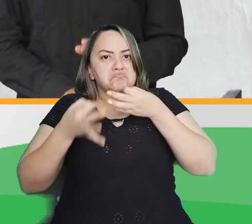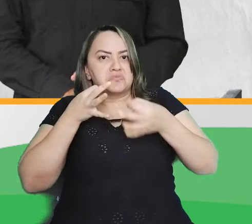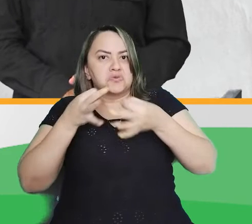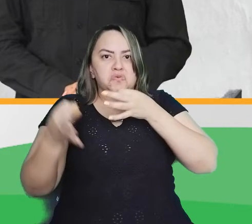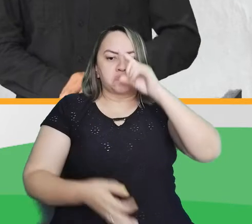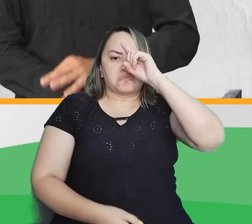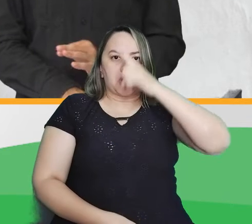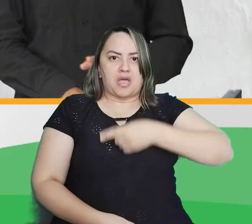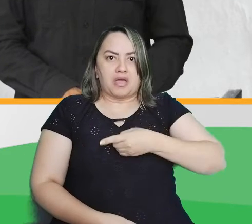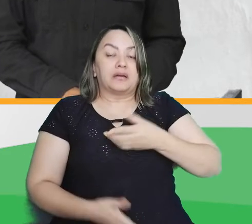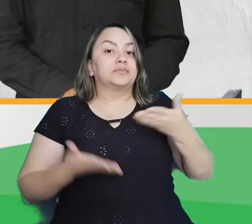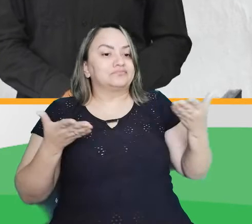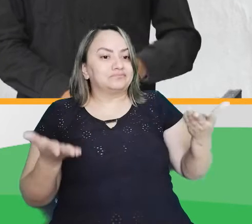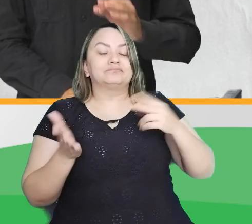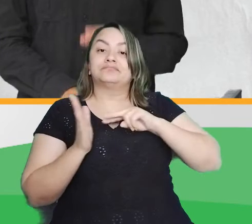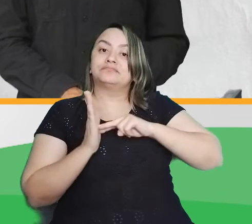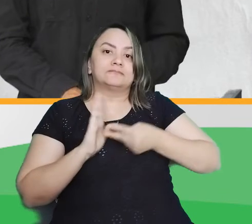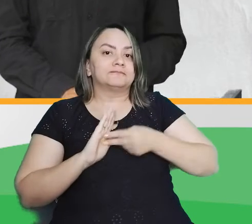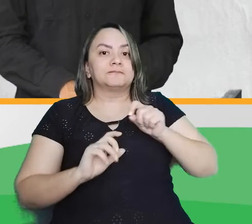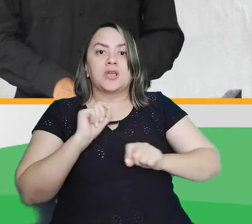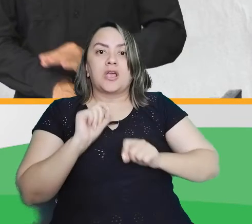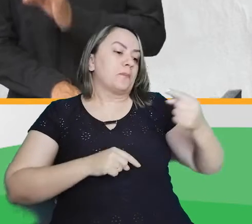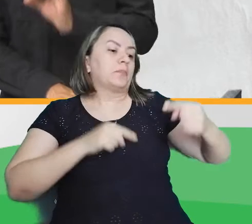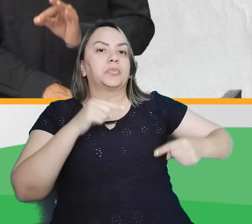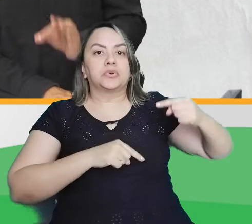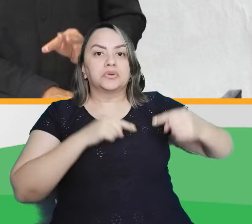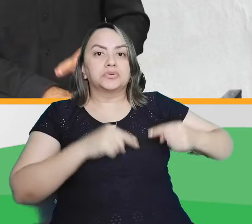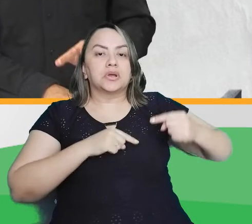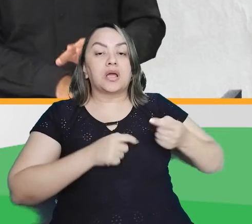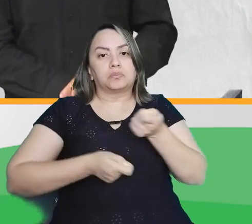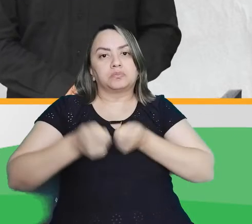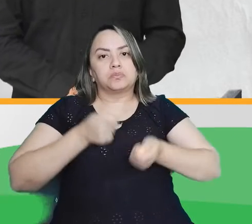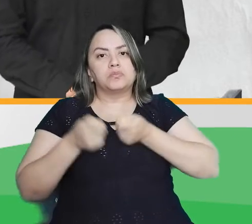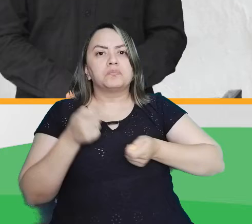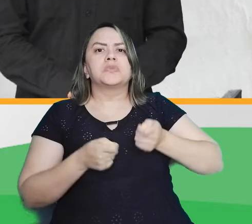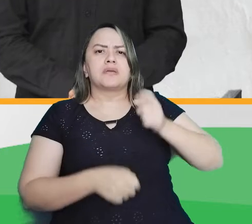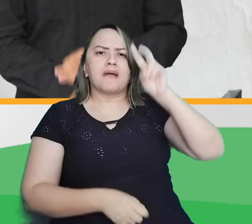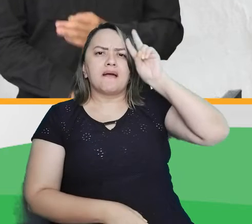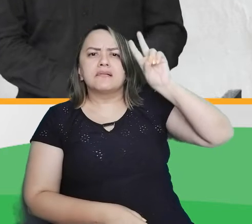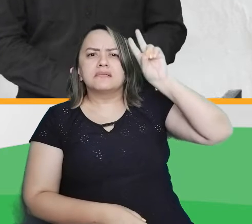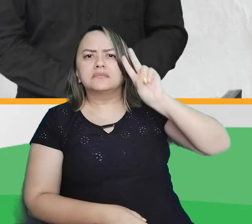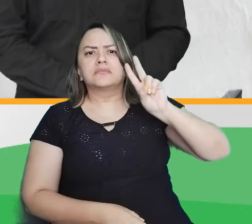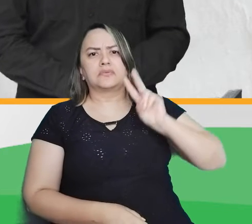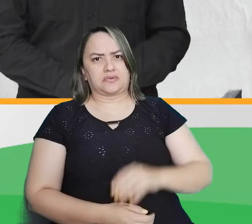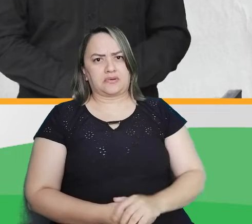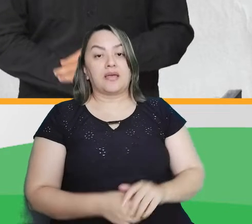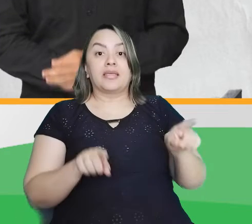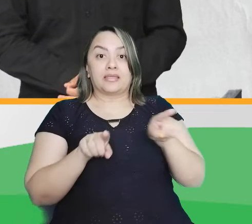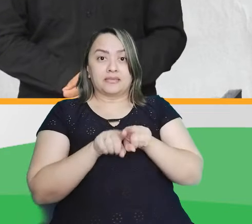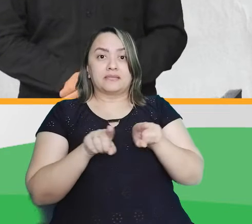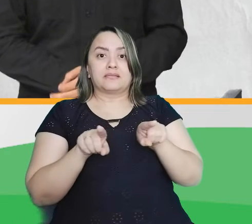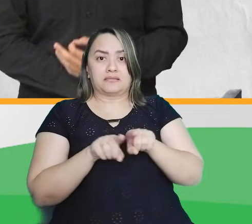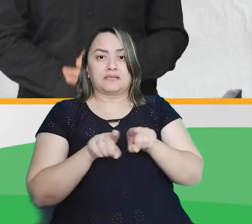a política, a economia, a história e as forças armadas são controladas por homens